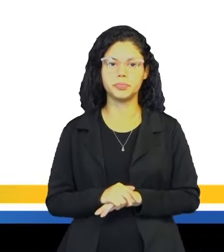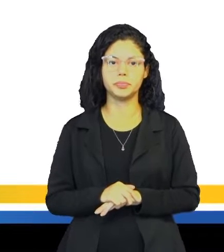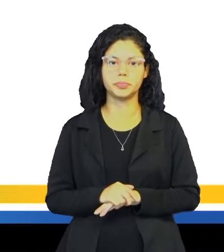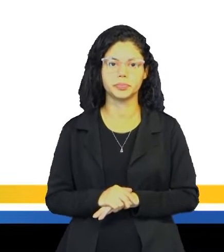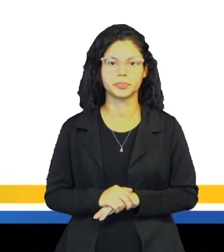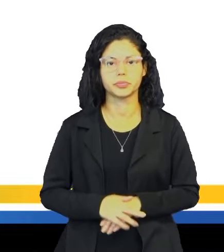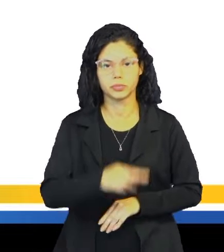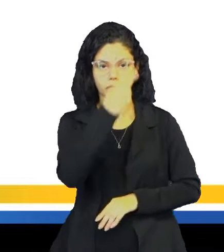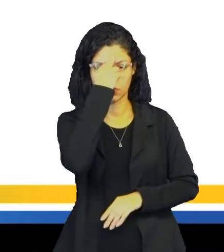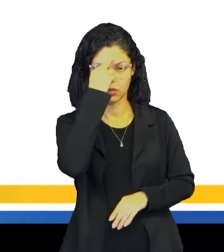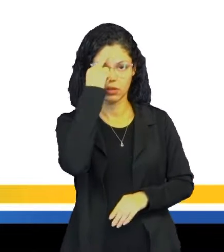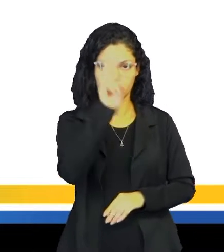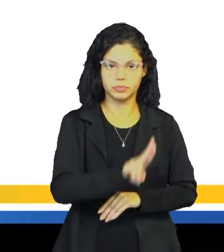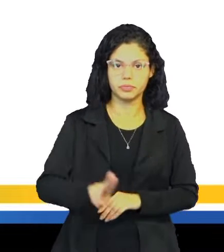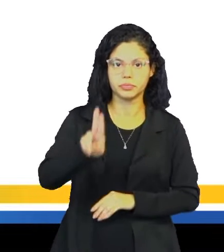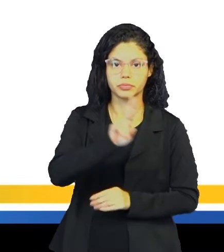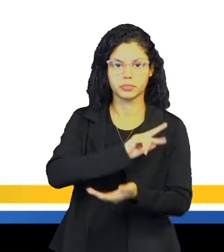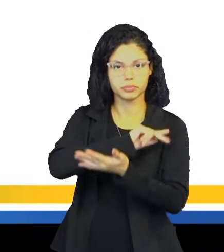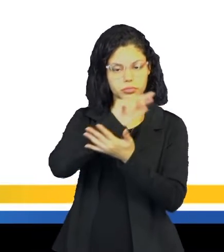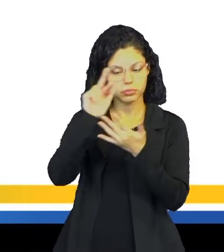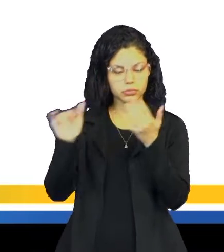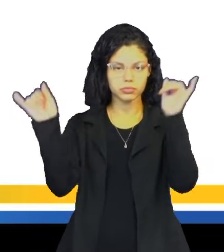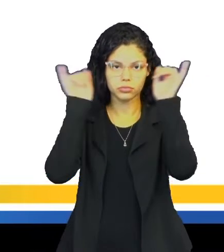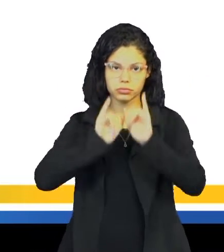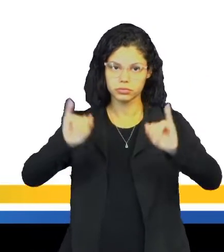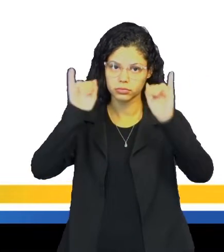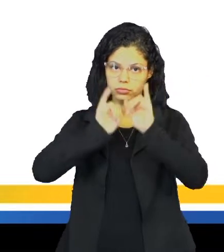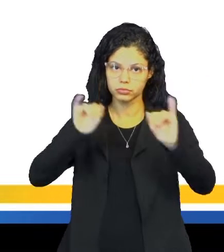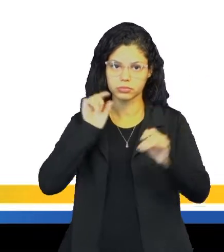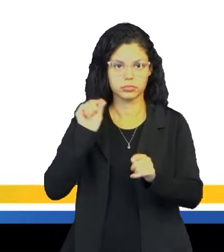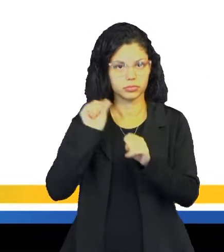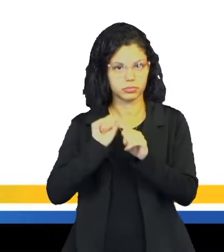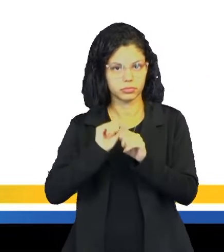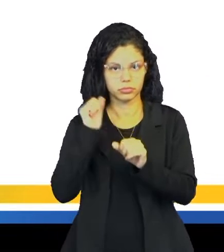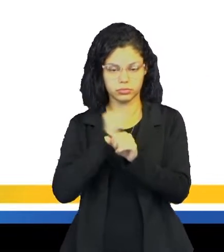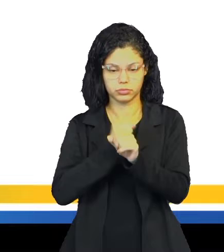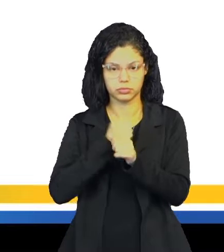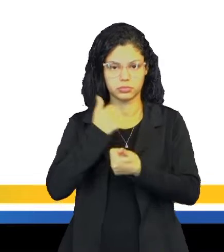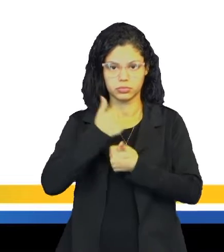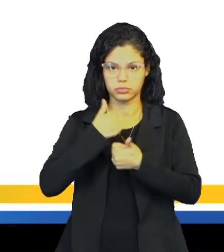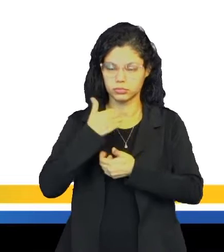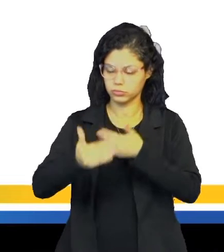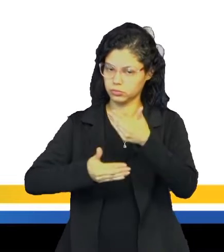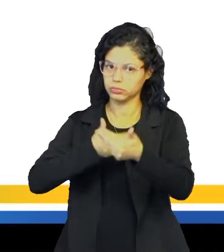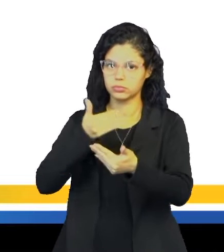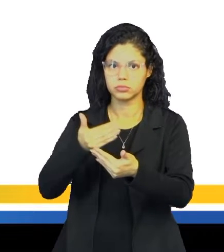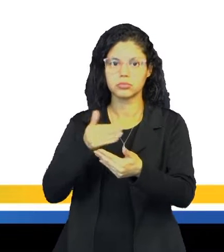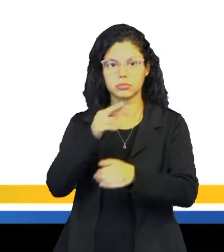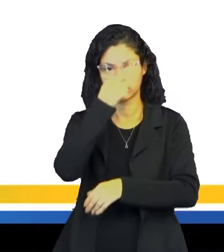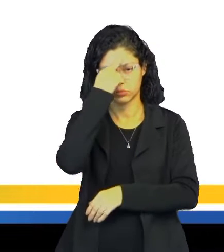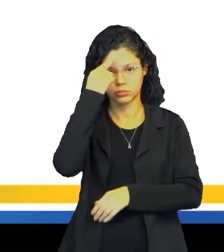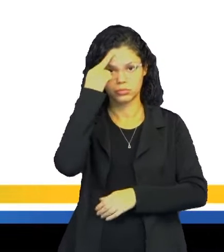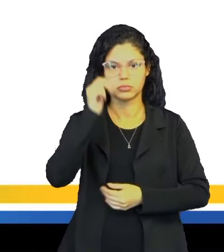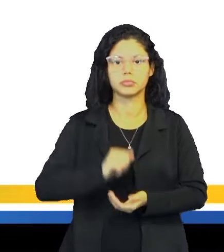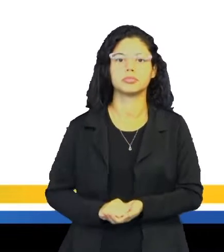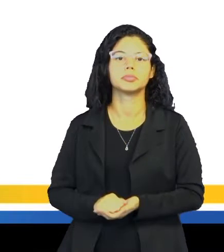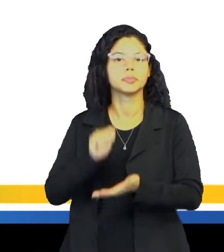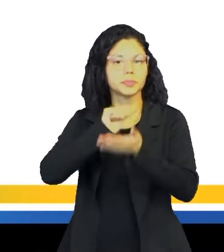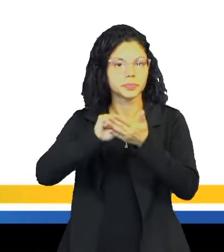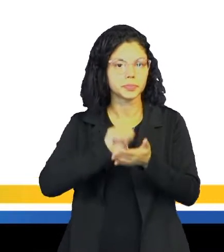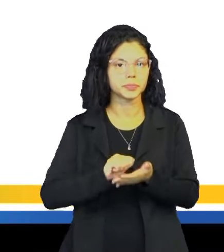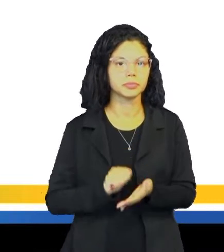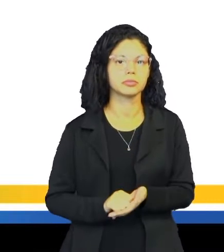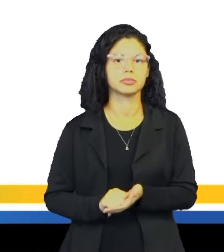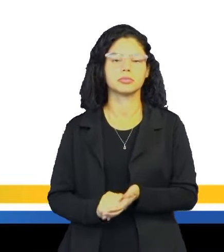Os historiadores usam várias fontes de informação para construir a sucessão de processos históricos, como, por exemplo,